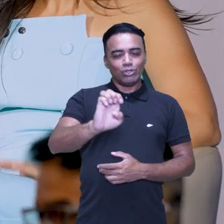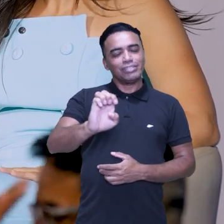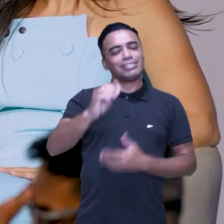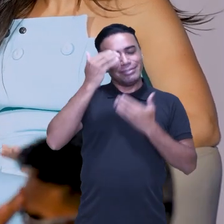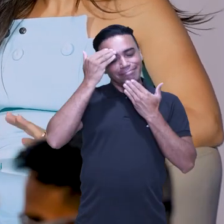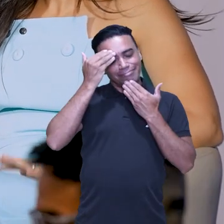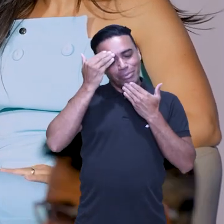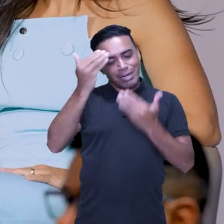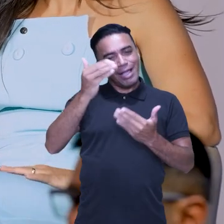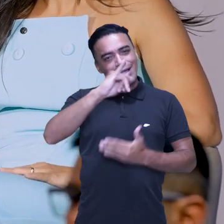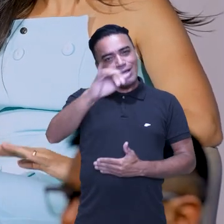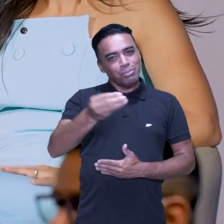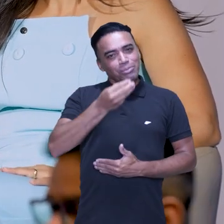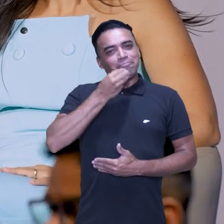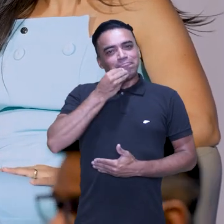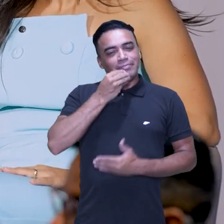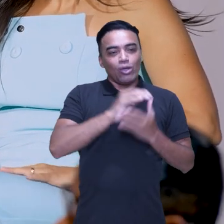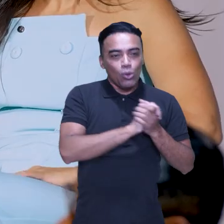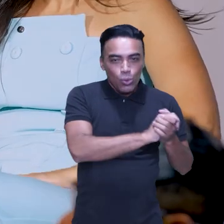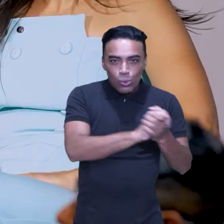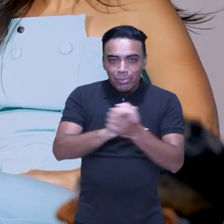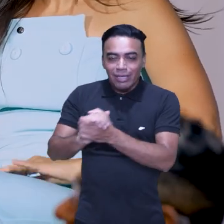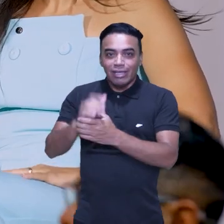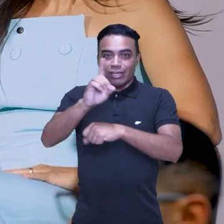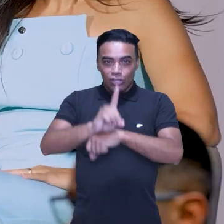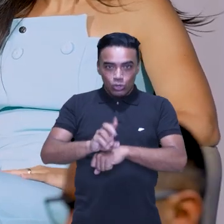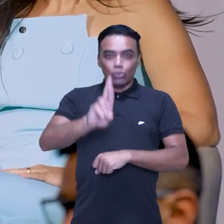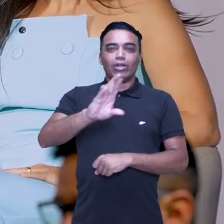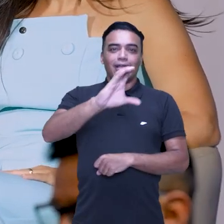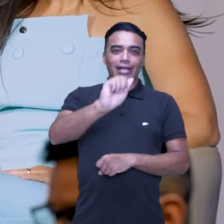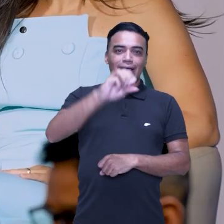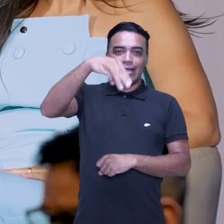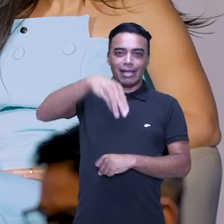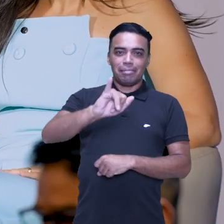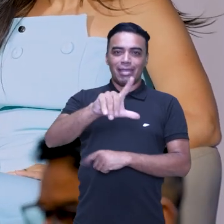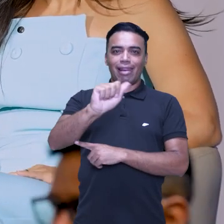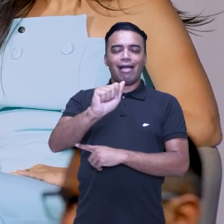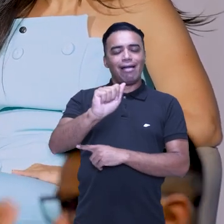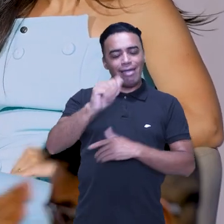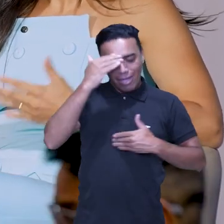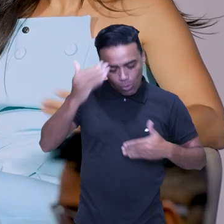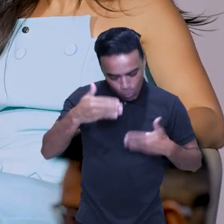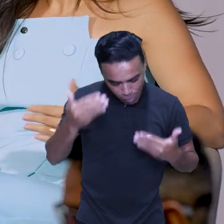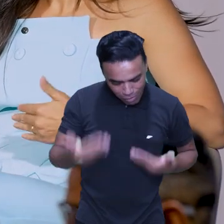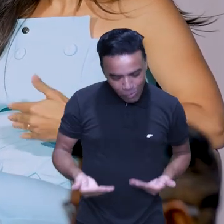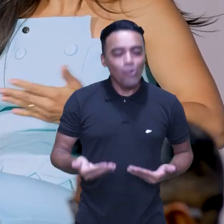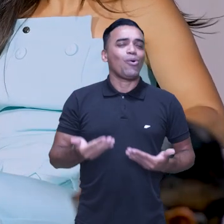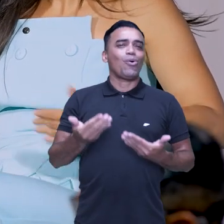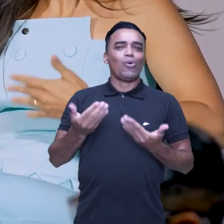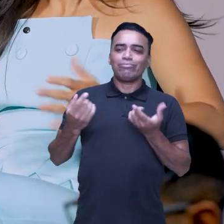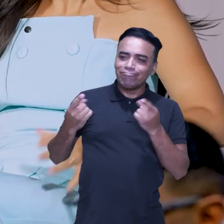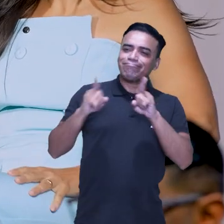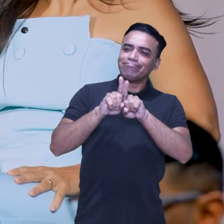Rose, pela oportunidade, cumprimentando a doutora Camila. É uma honra dividir